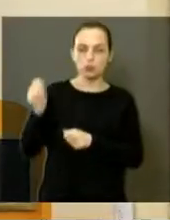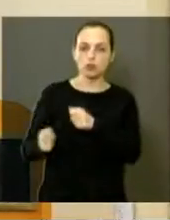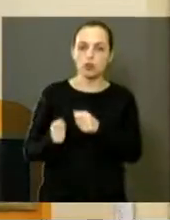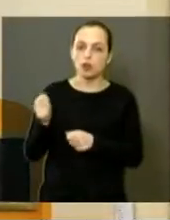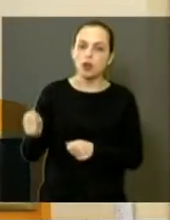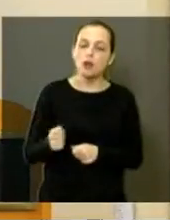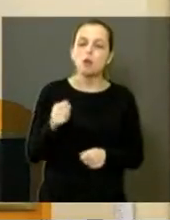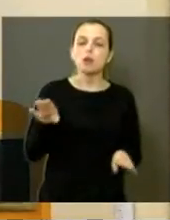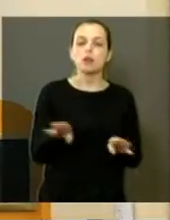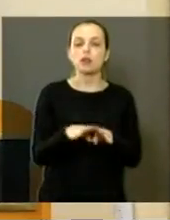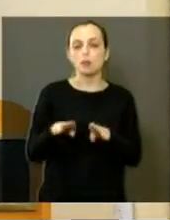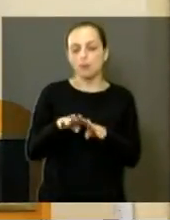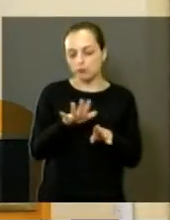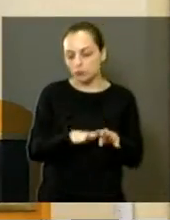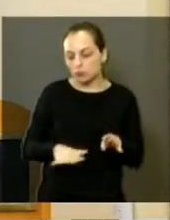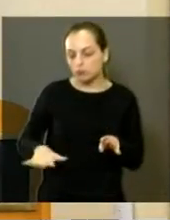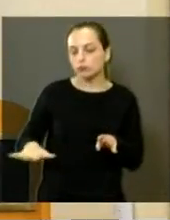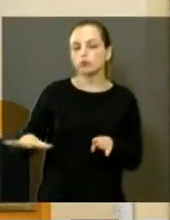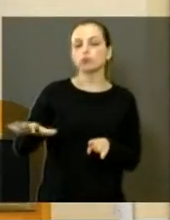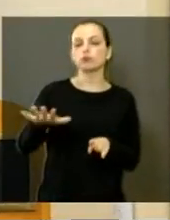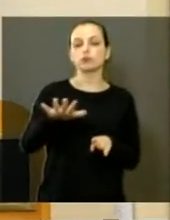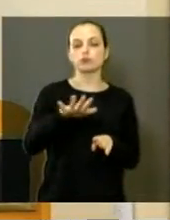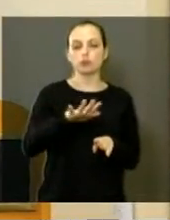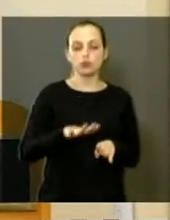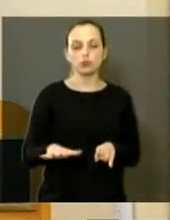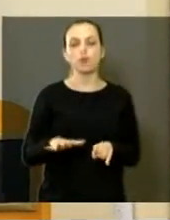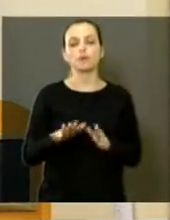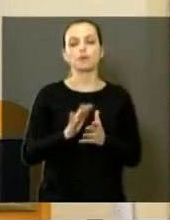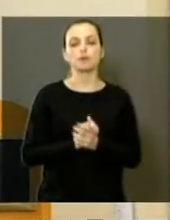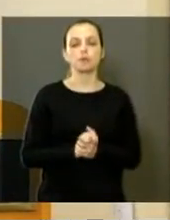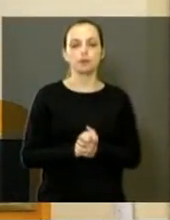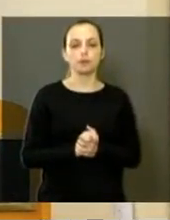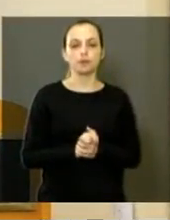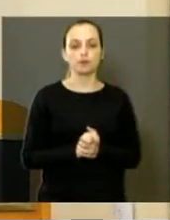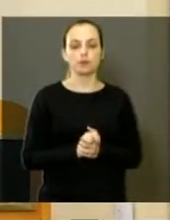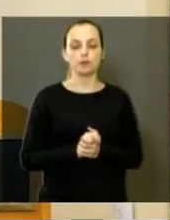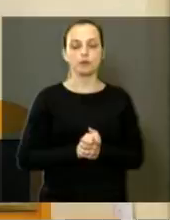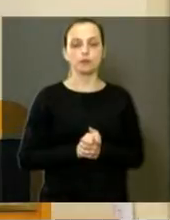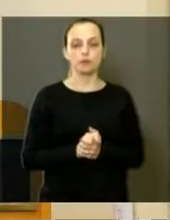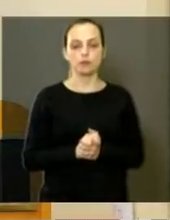Araraquara, mas em sim de toda a nossa micro-região.